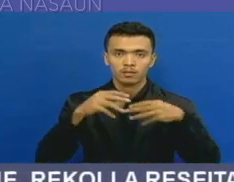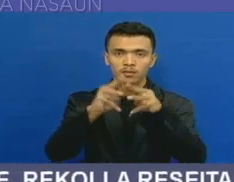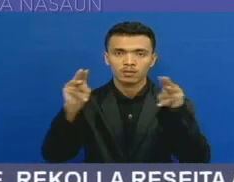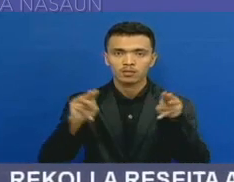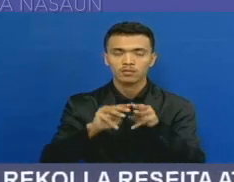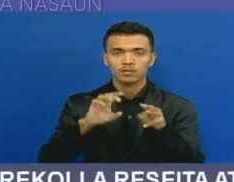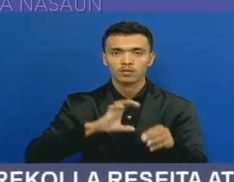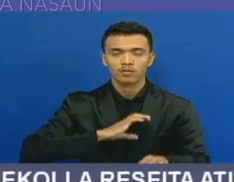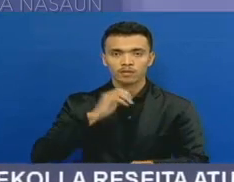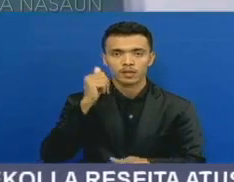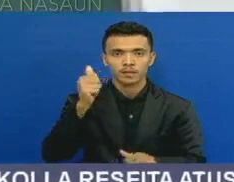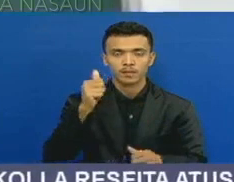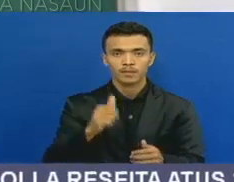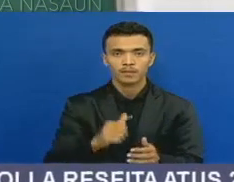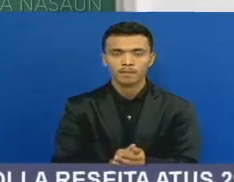Cova Lima.